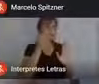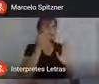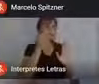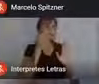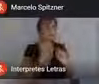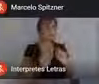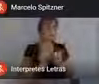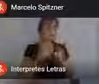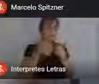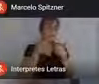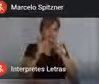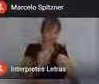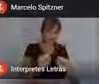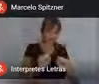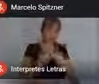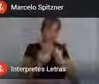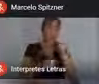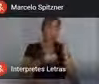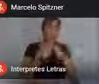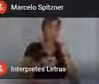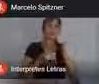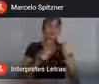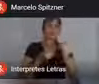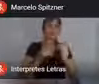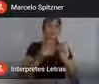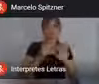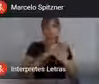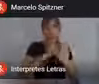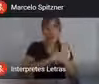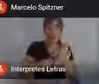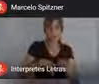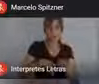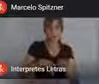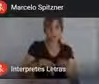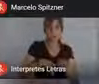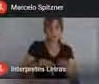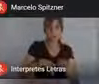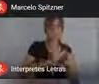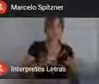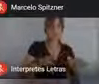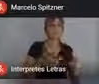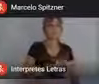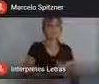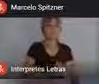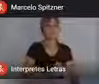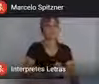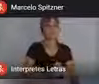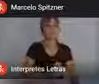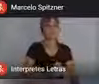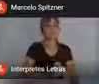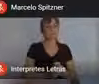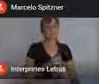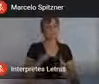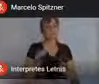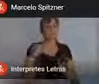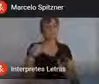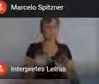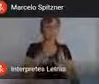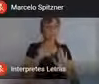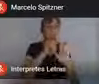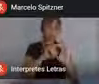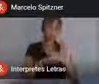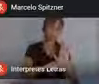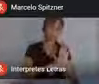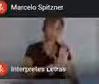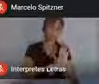como se ela fosse apenas a norma padrão, e desvalorizar as demais normas. Né? Então,